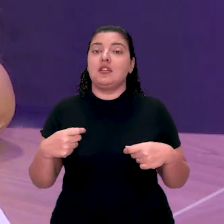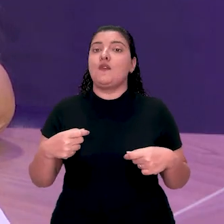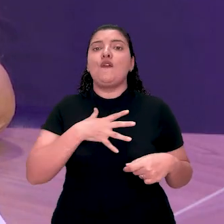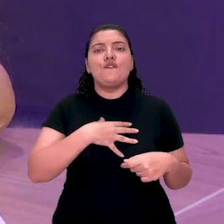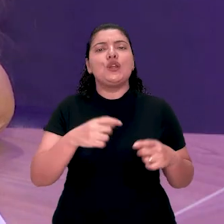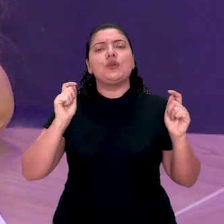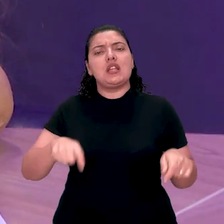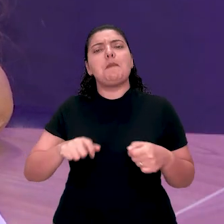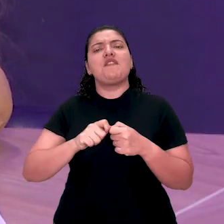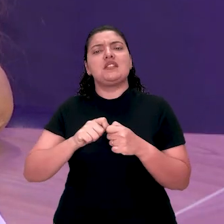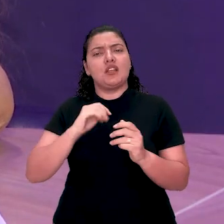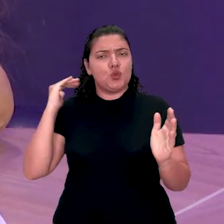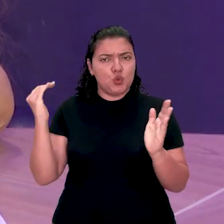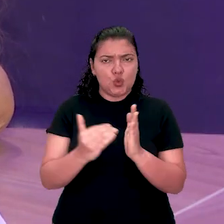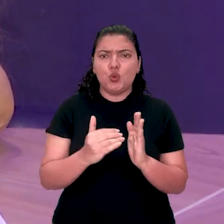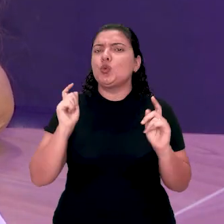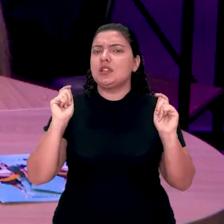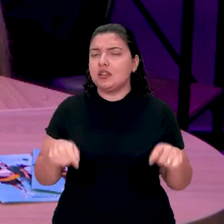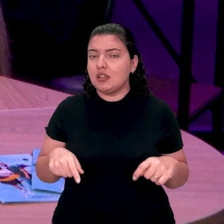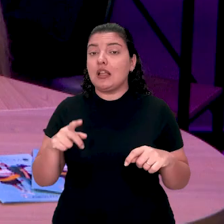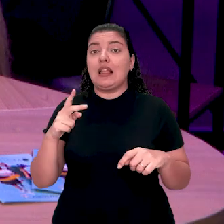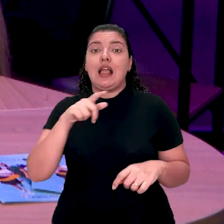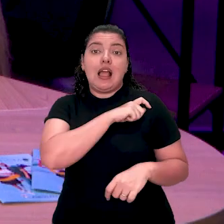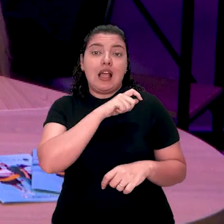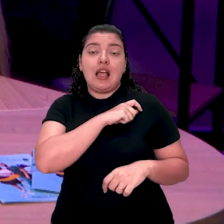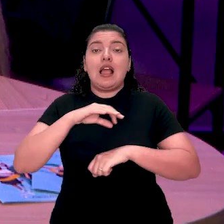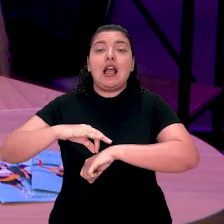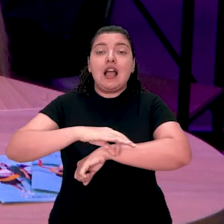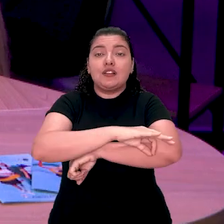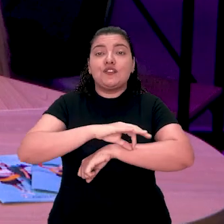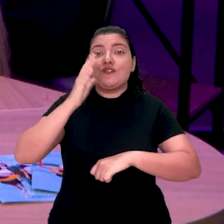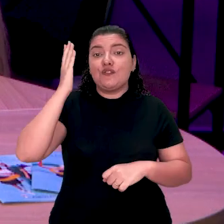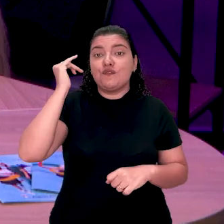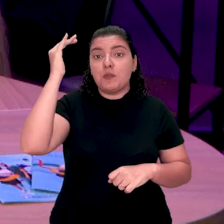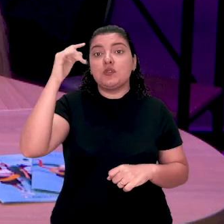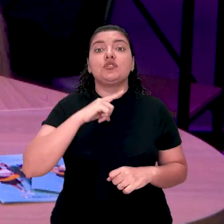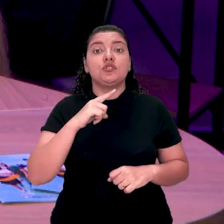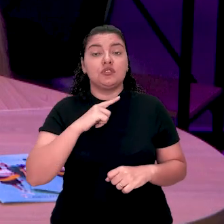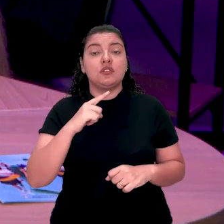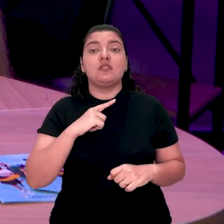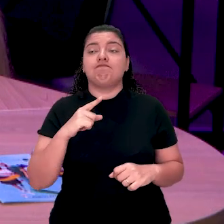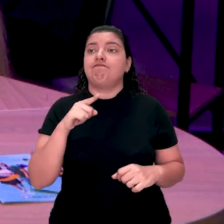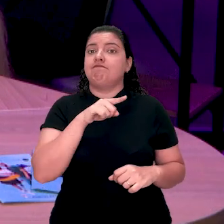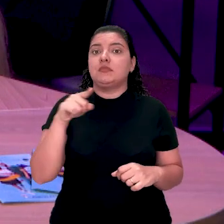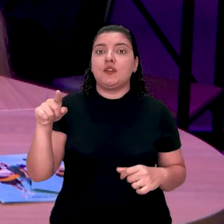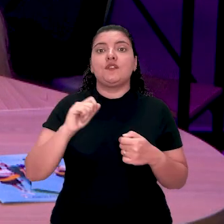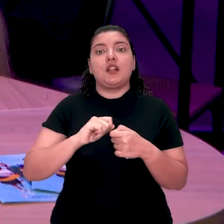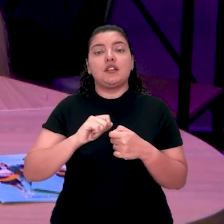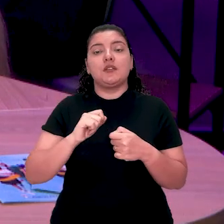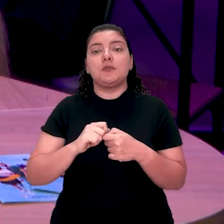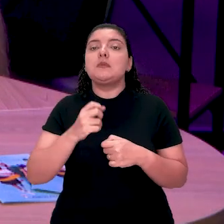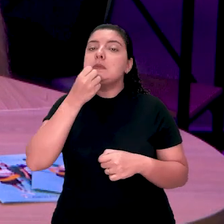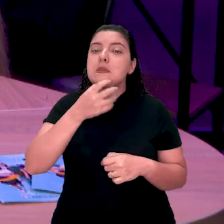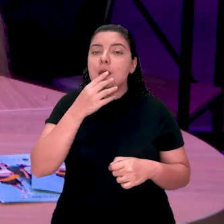fazer tudo. Você tem exatamente. A sua aluna, hoje arquiteta muito conhecida, famosa. Então, queira fazer